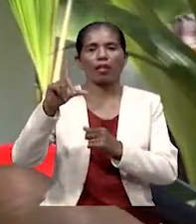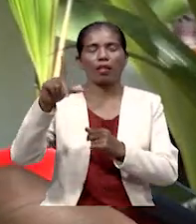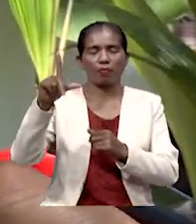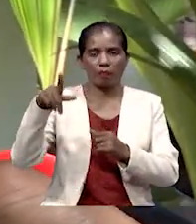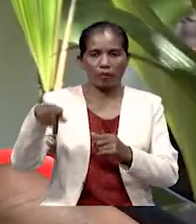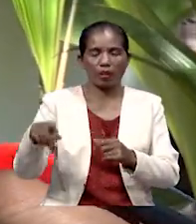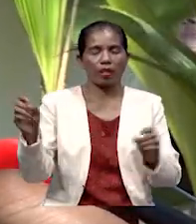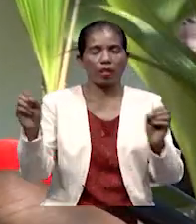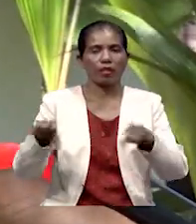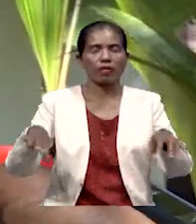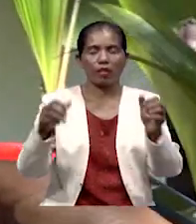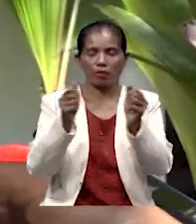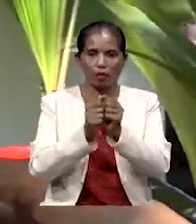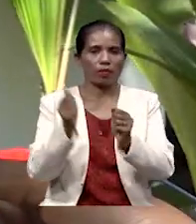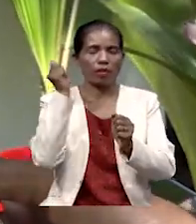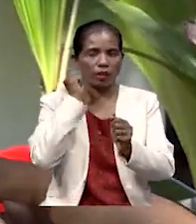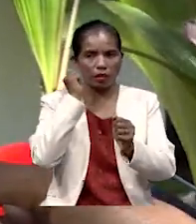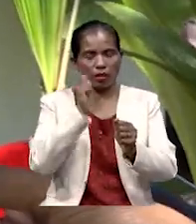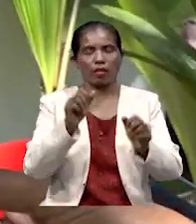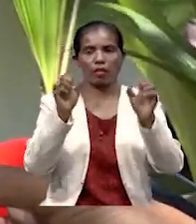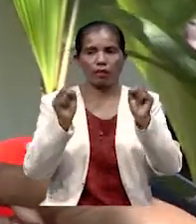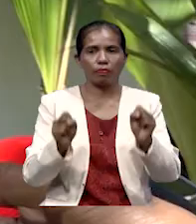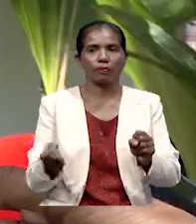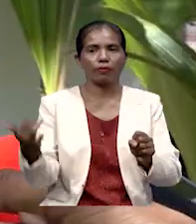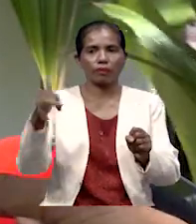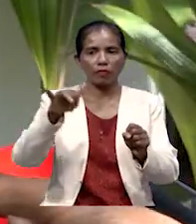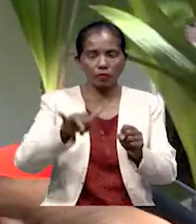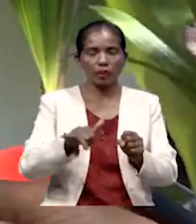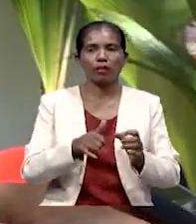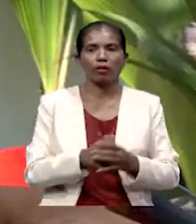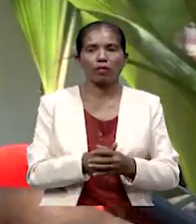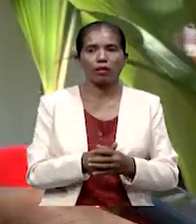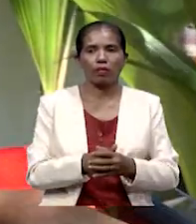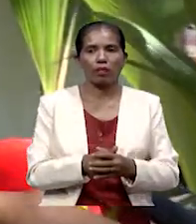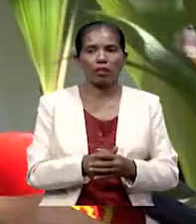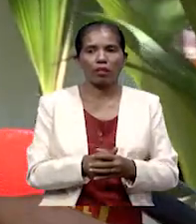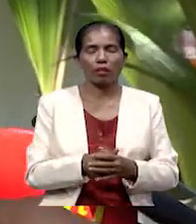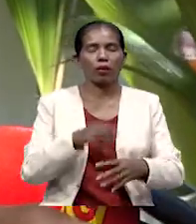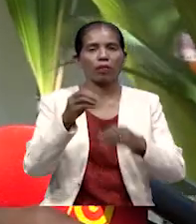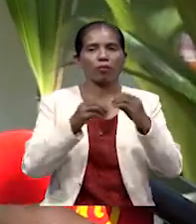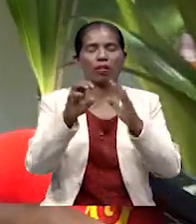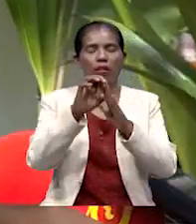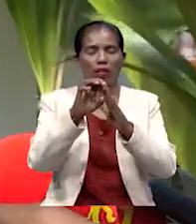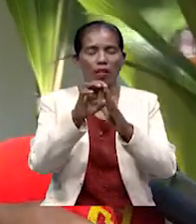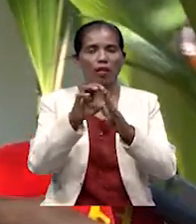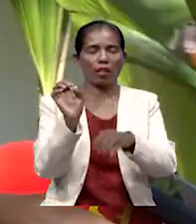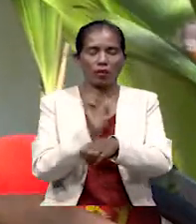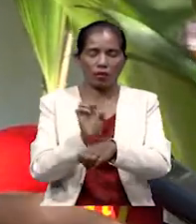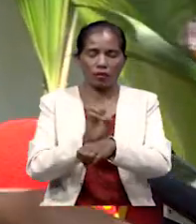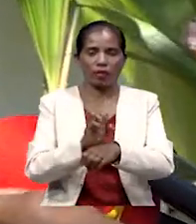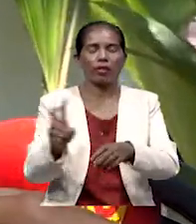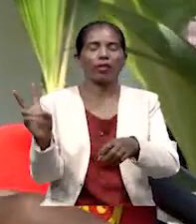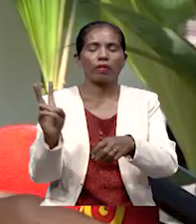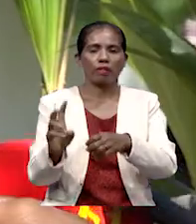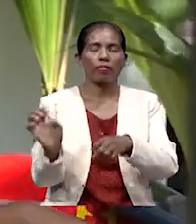con l'Asia, la ia possibilità, se la ia realtà economica, ma che ia vizinho, se la basic, se